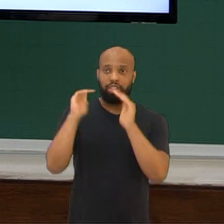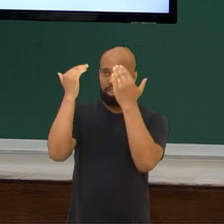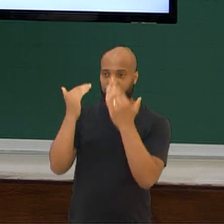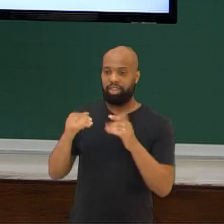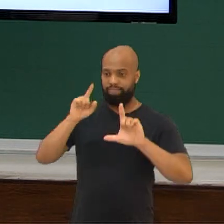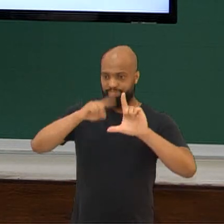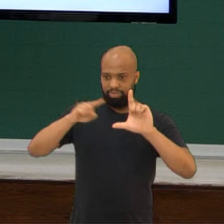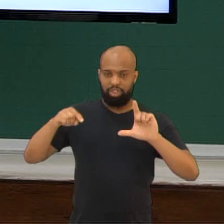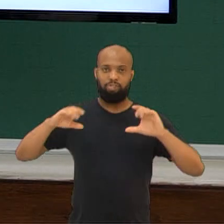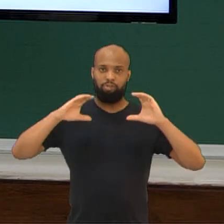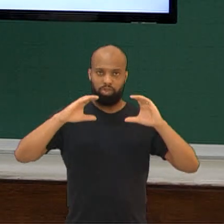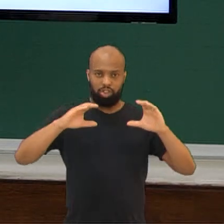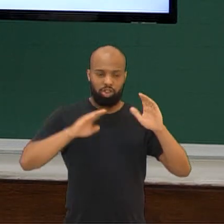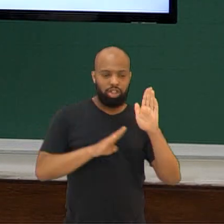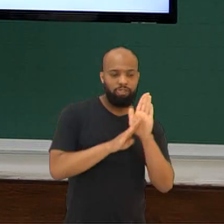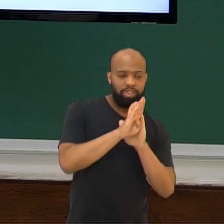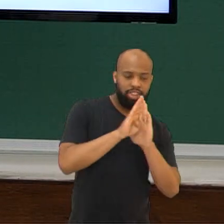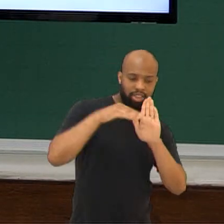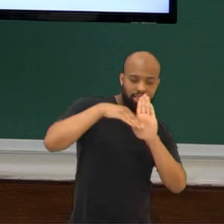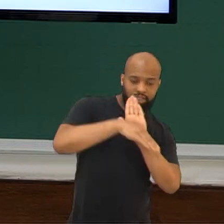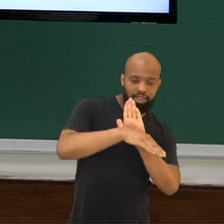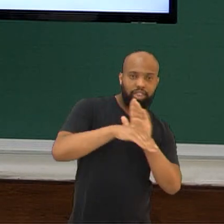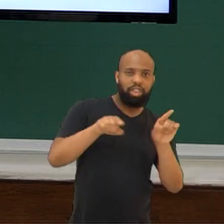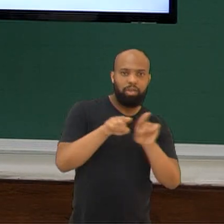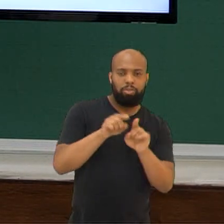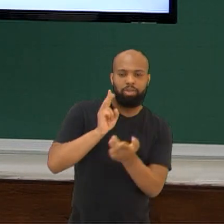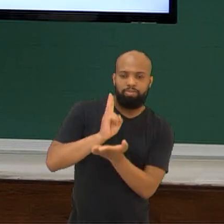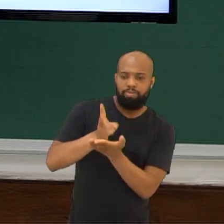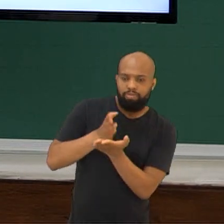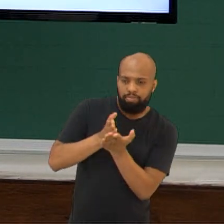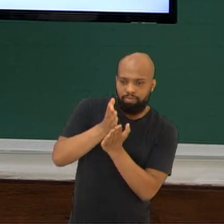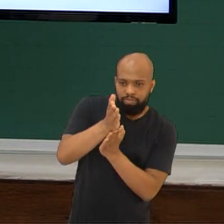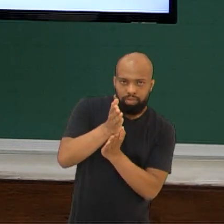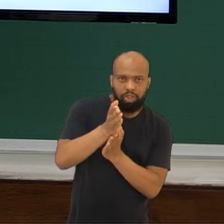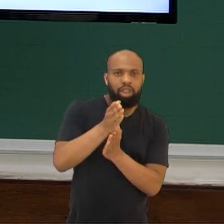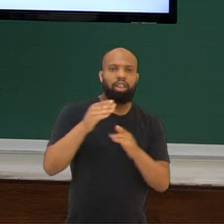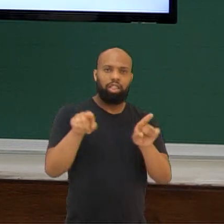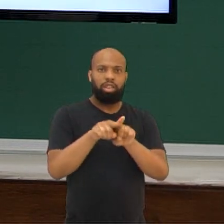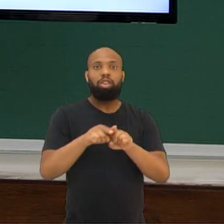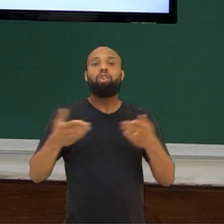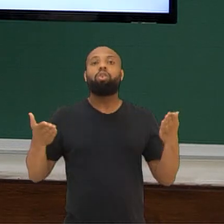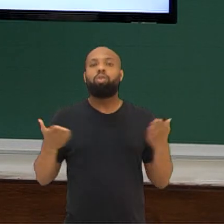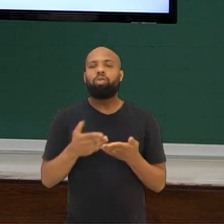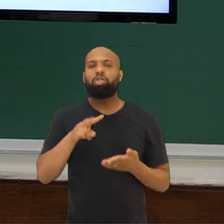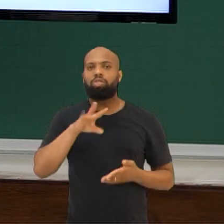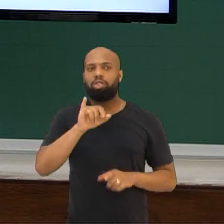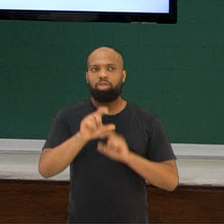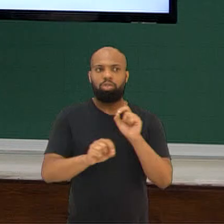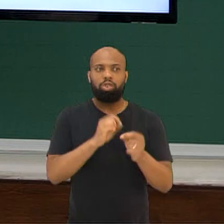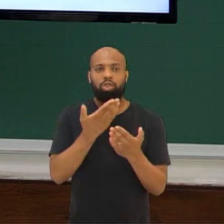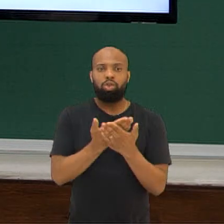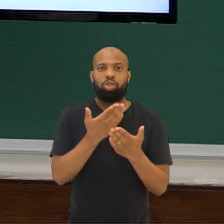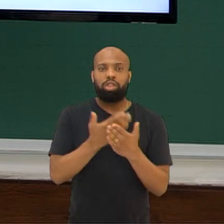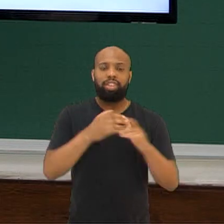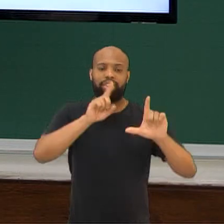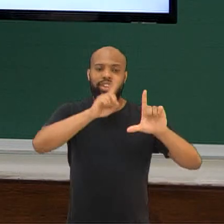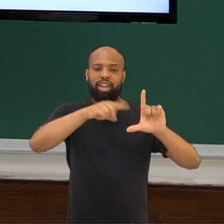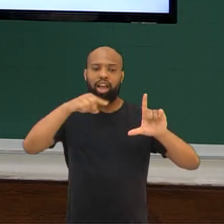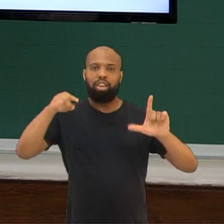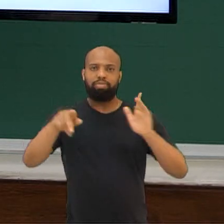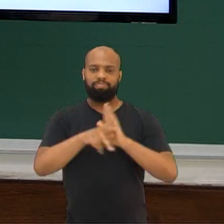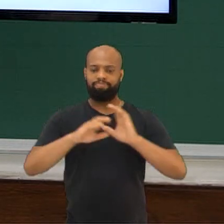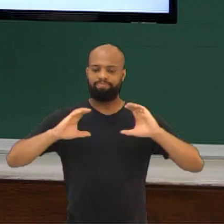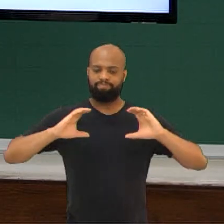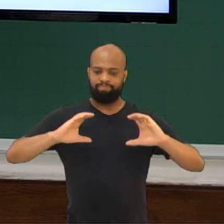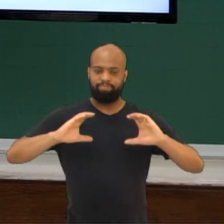de funções, se eram crescentes, decrescentes, constantes, né? Hoje a gente vai falar especificamente do gráfico da